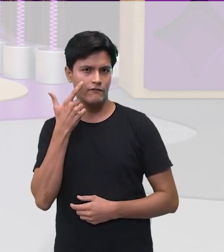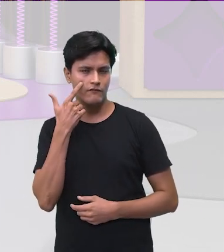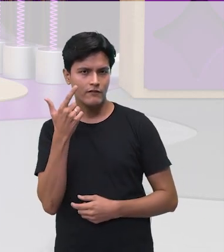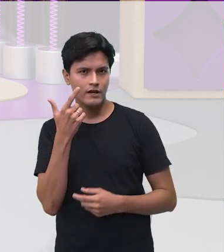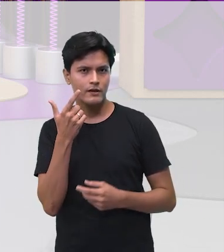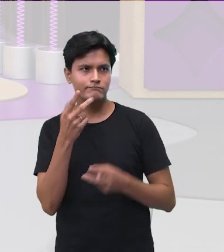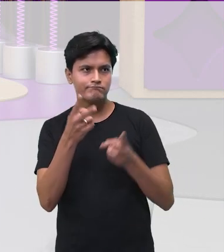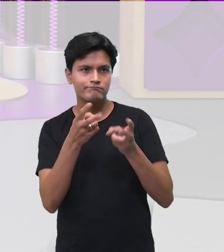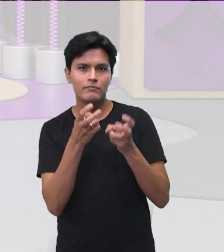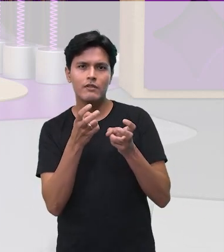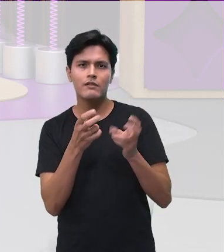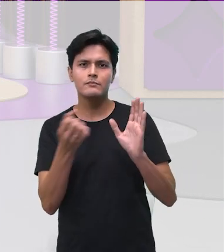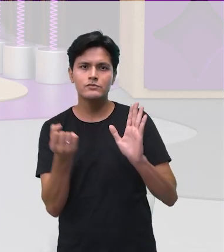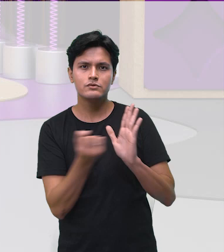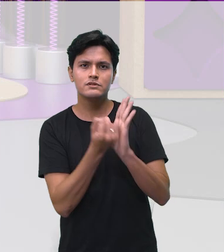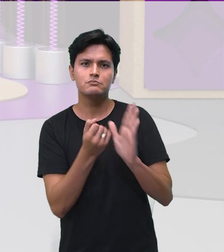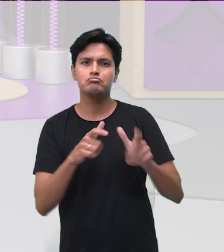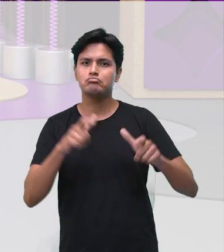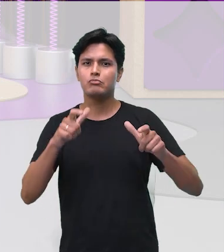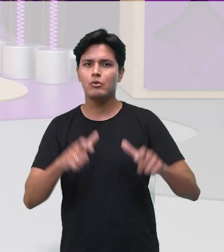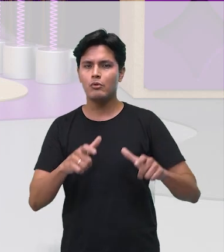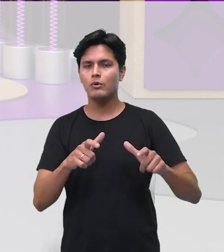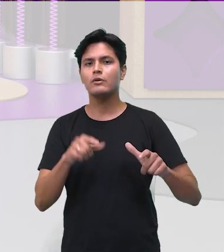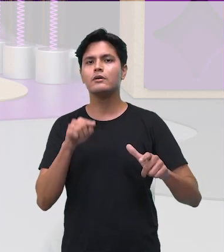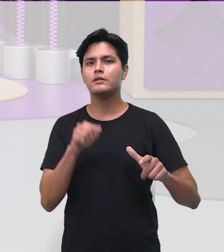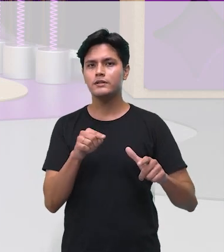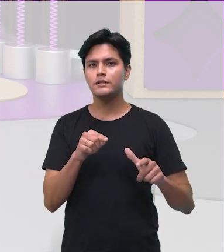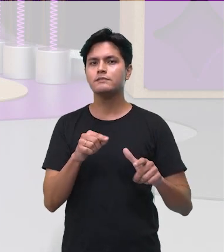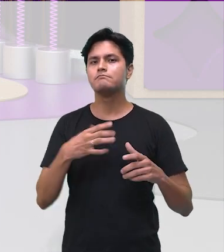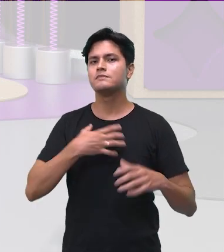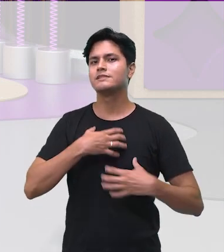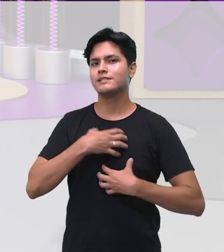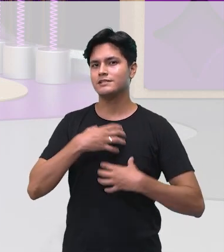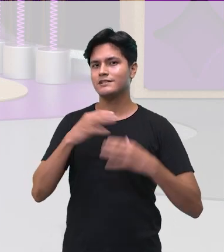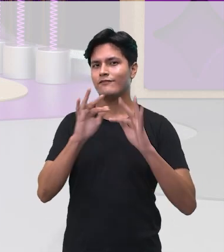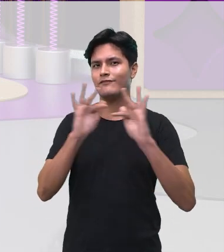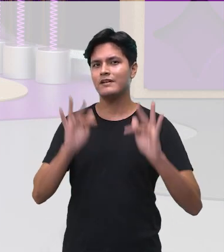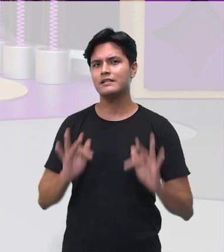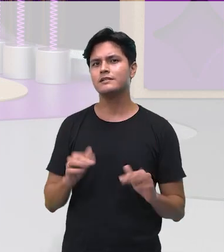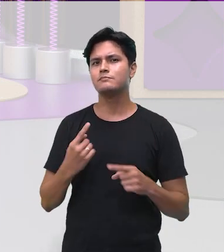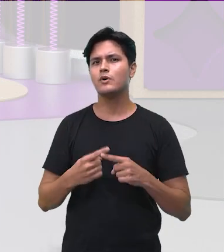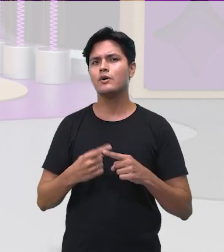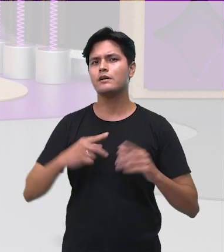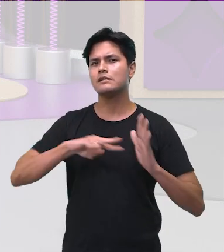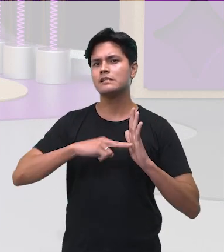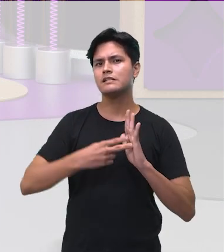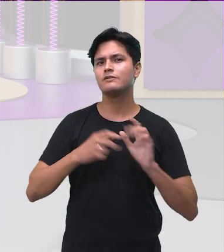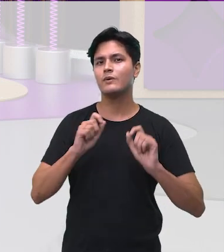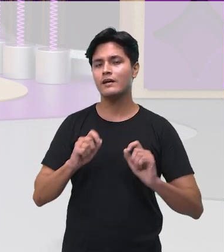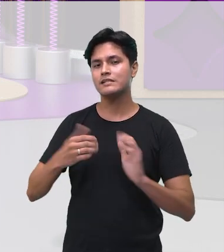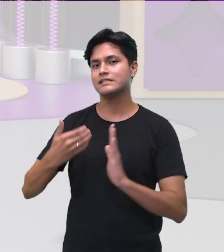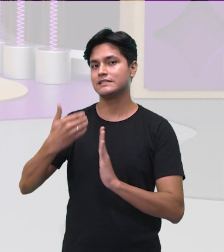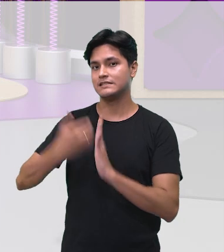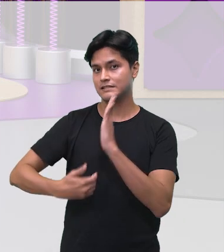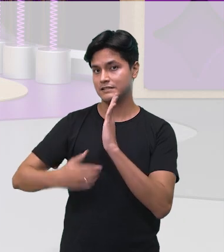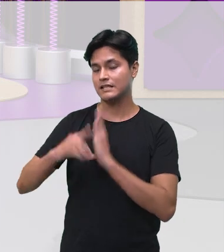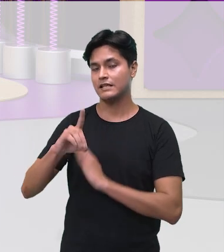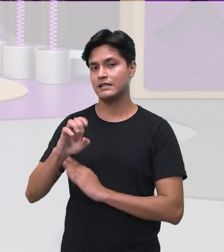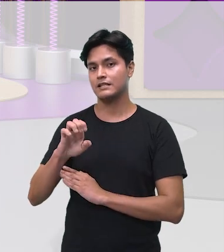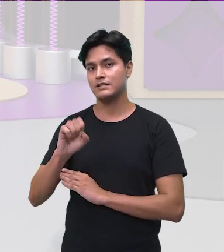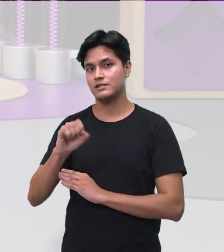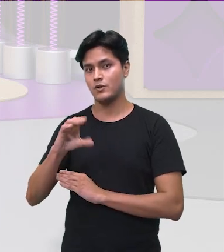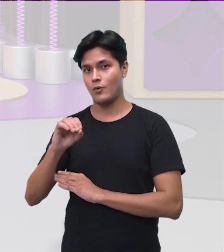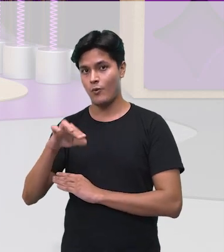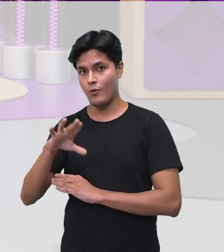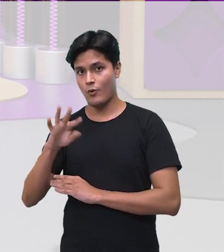esse símbolo em algum lugar, todo mundo fica feliz porque sabe que isso está falando de desconto, isso está falando de